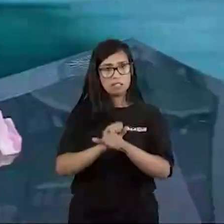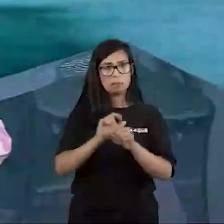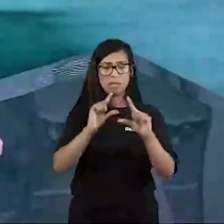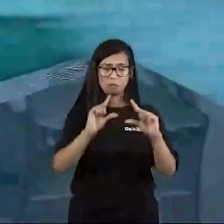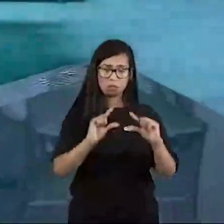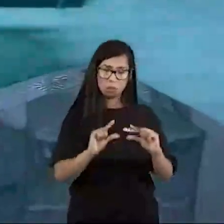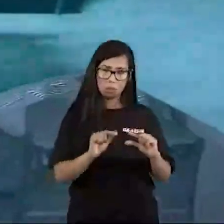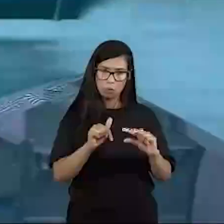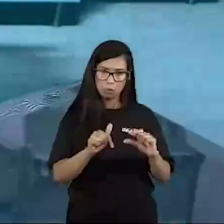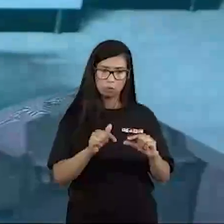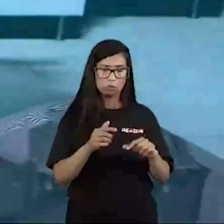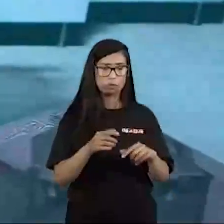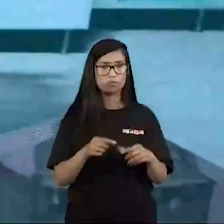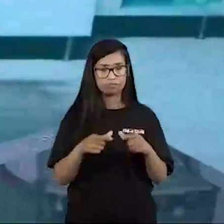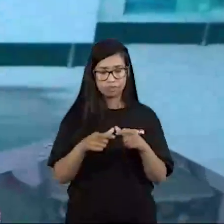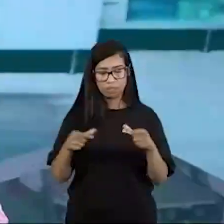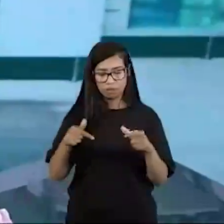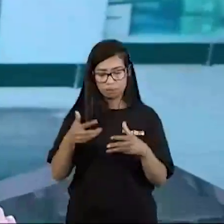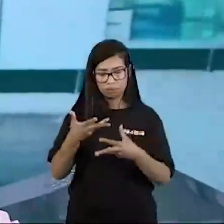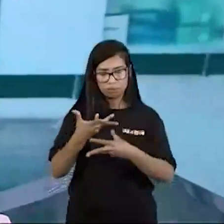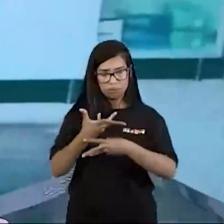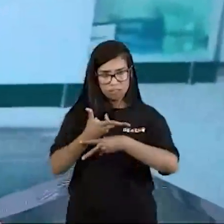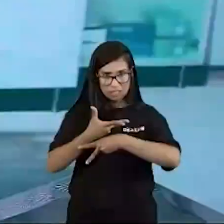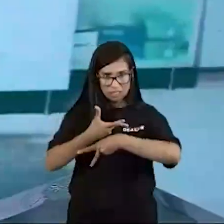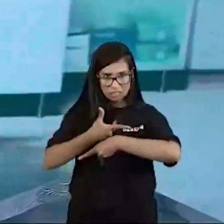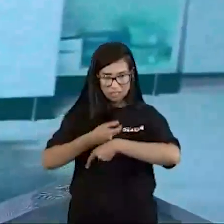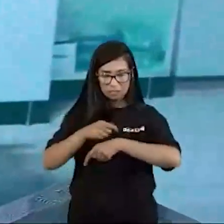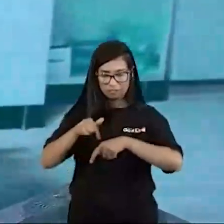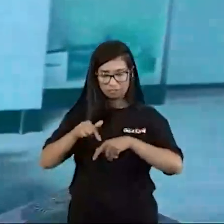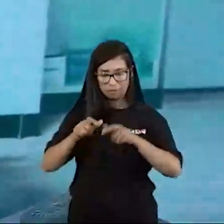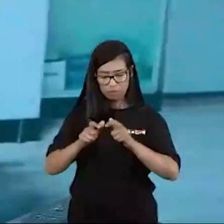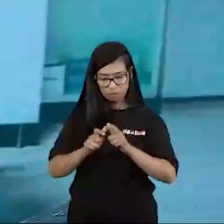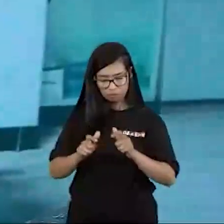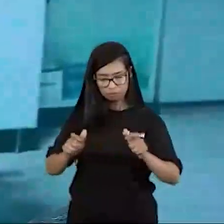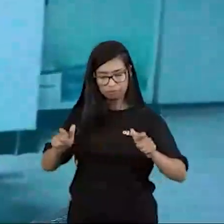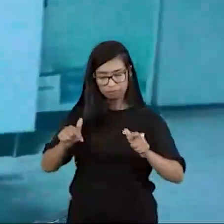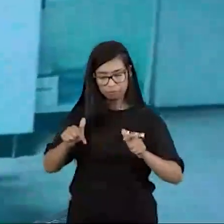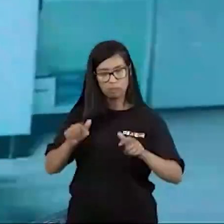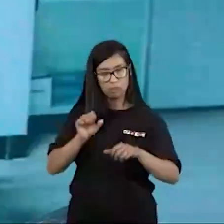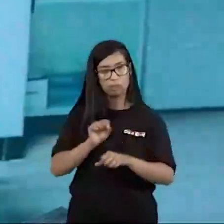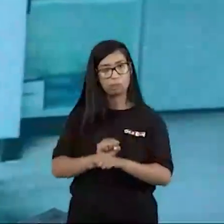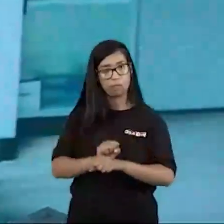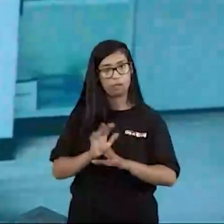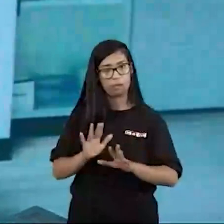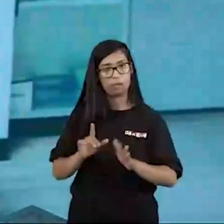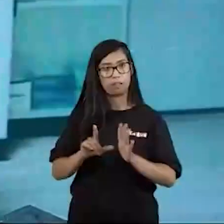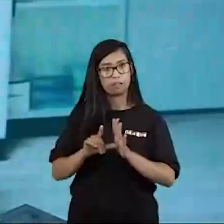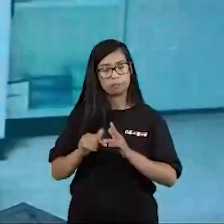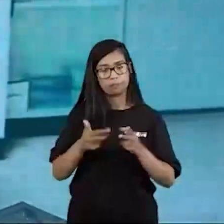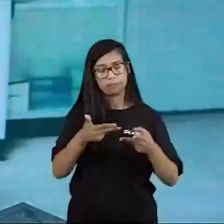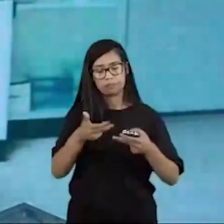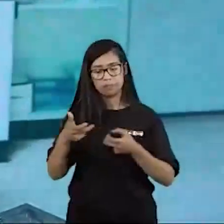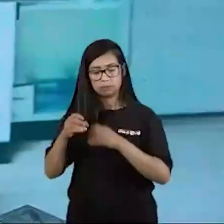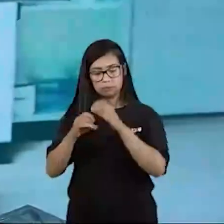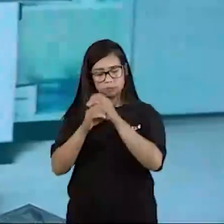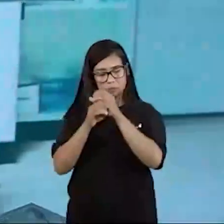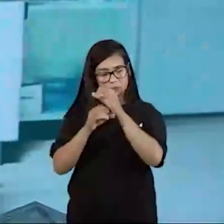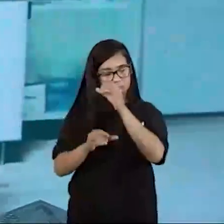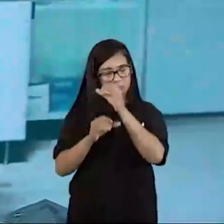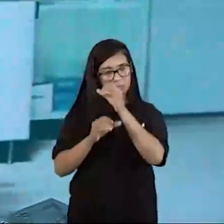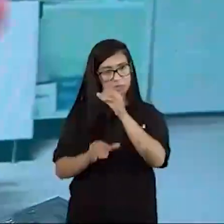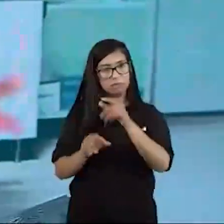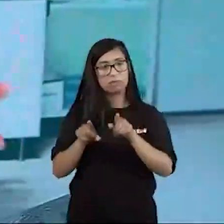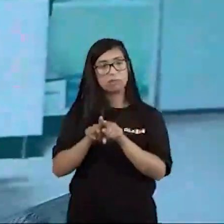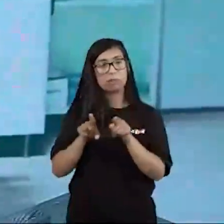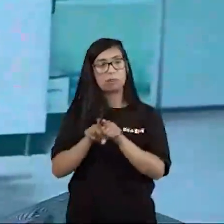naquela mesma sequência que a gente viu a coloração das lâminas da pipa. Bom, é importante citar para vocês o que a gente